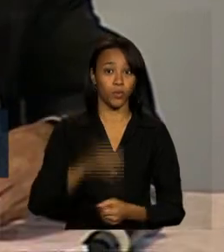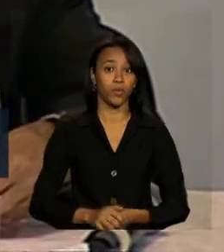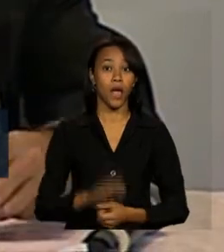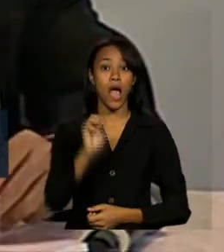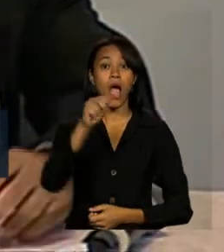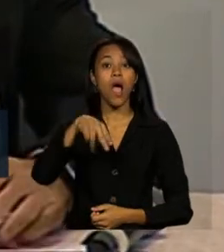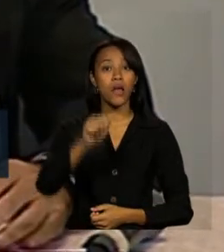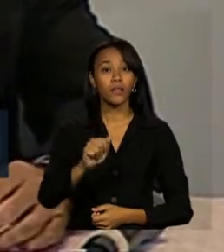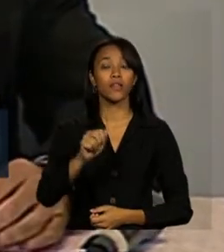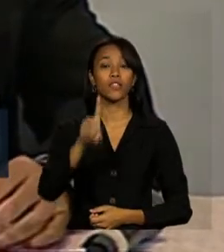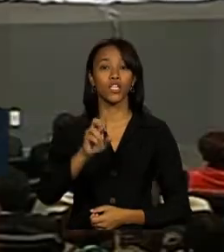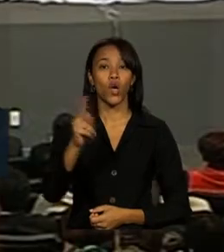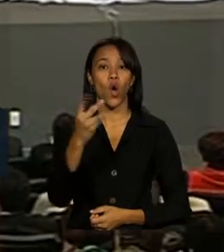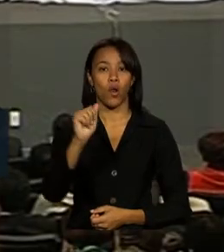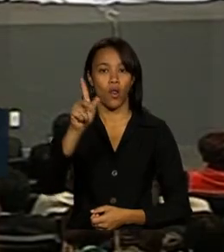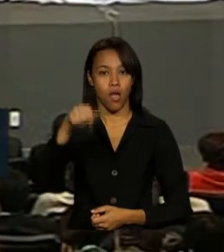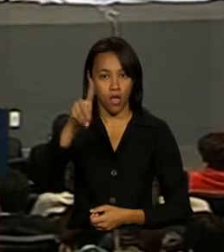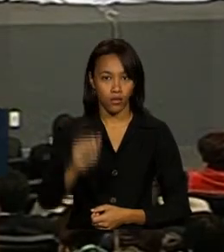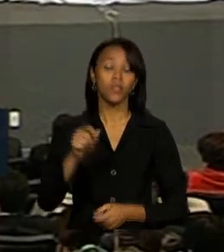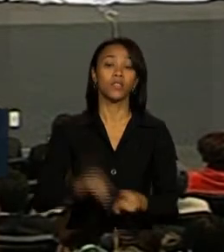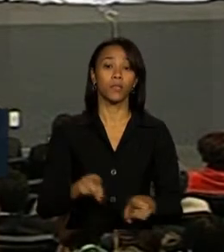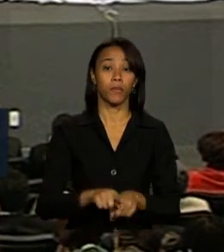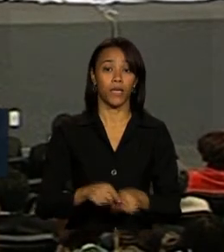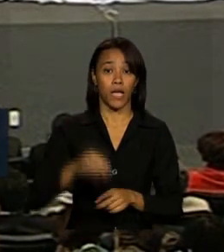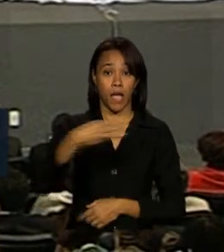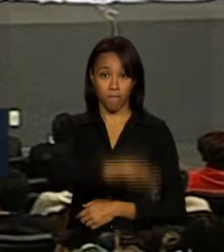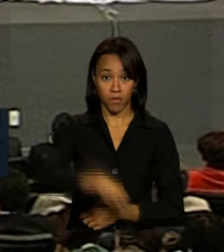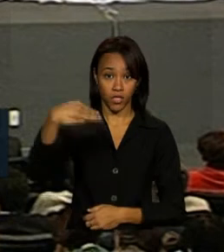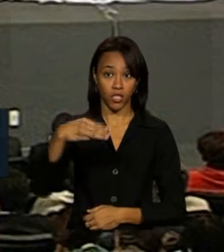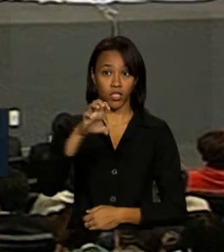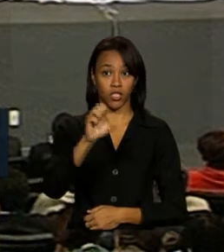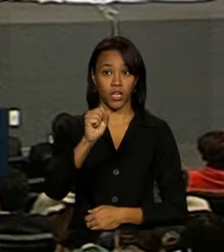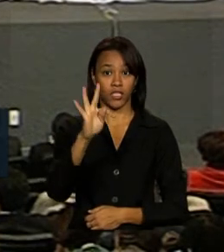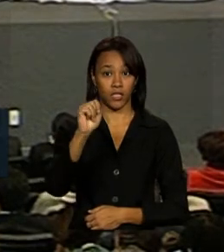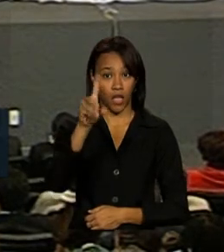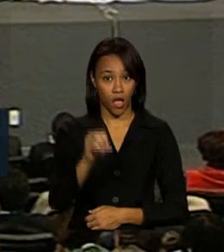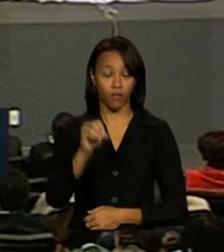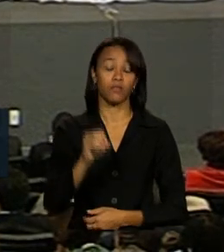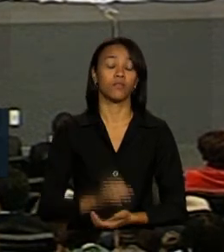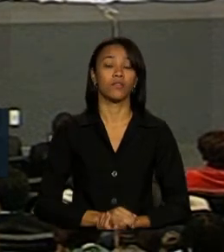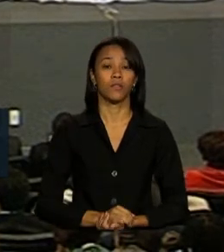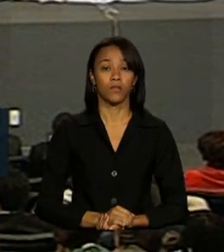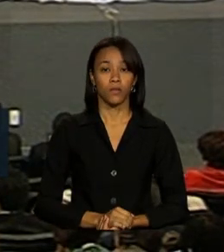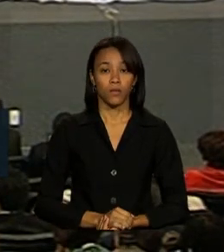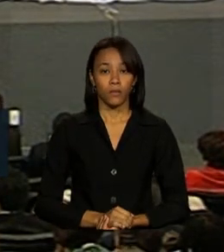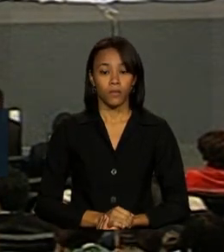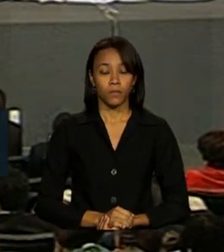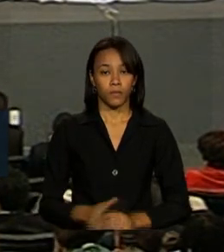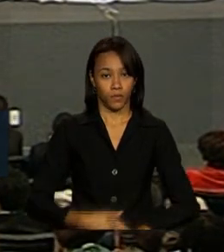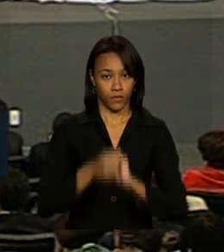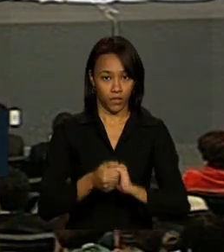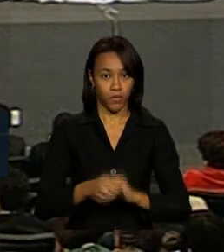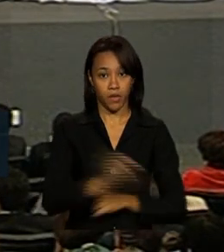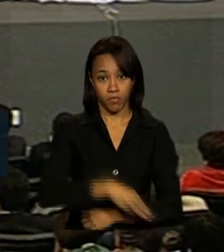de Holanda, a ministra de Estado e de Igualdade Racial, Luisa Barrios, a